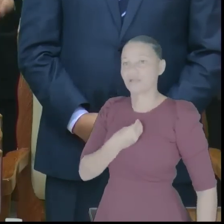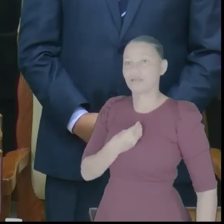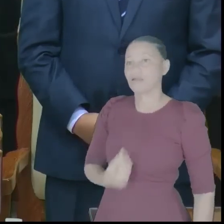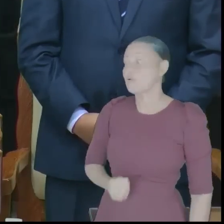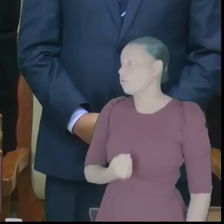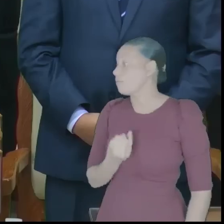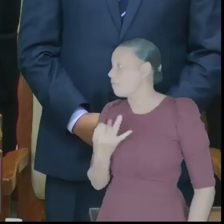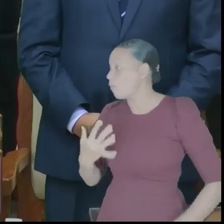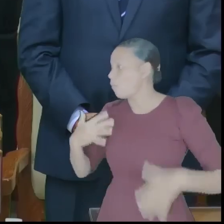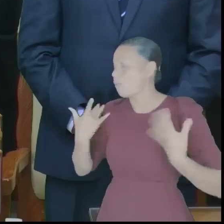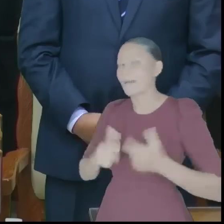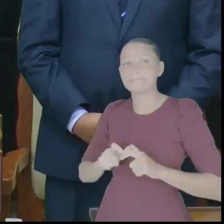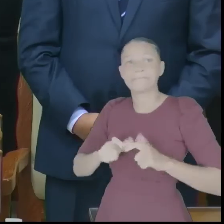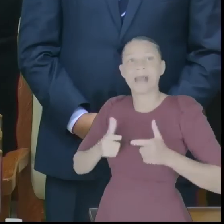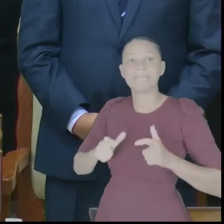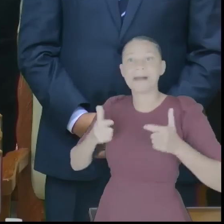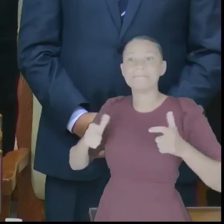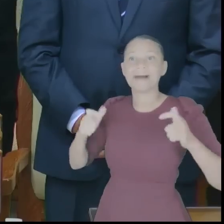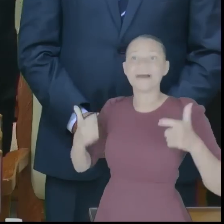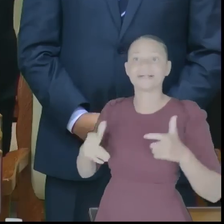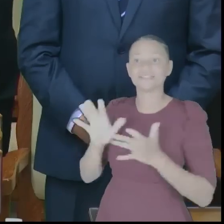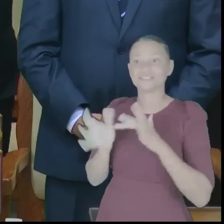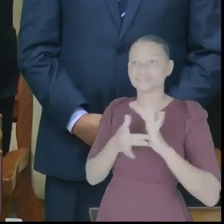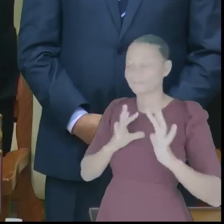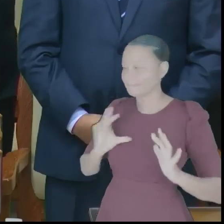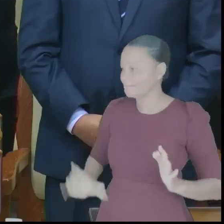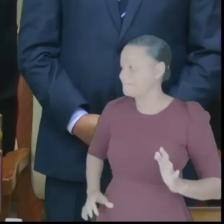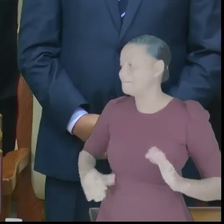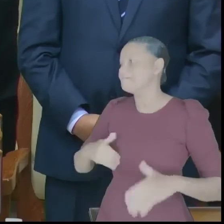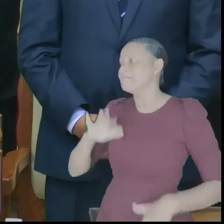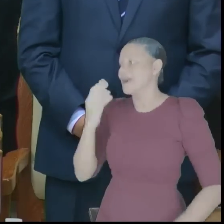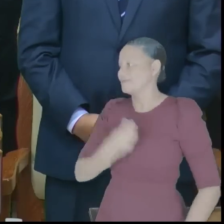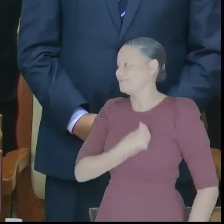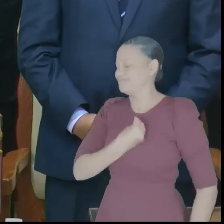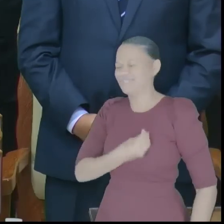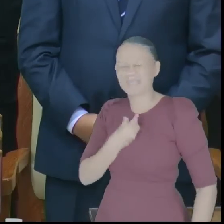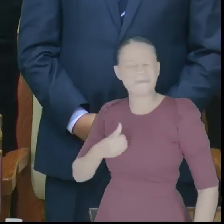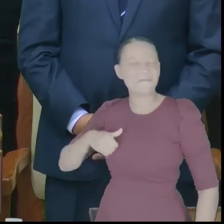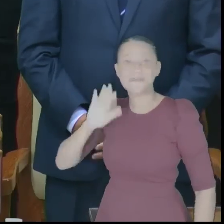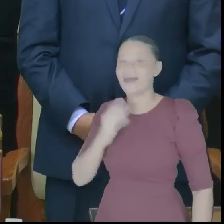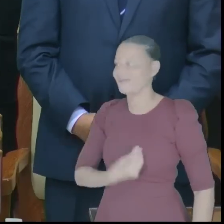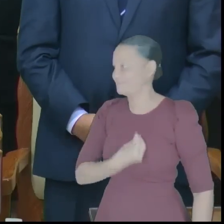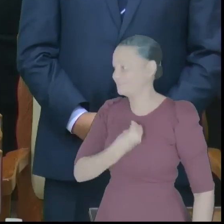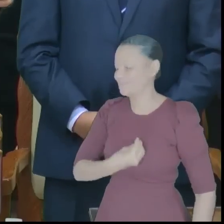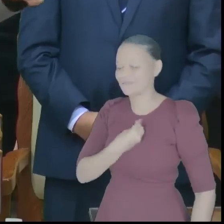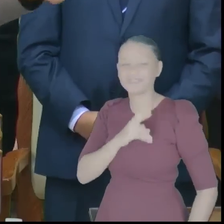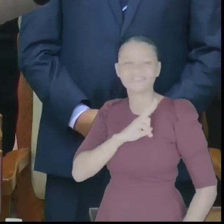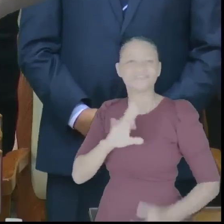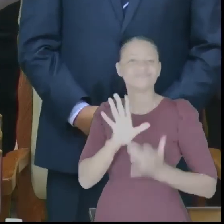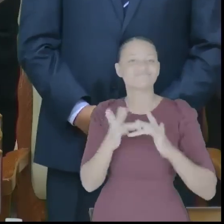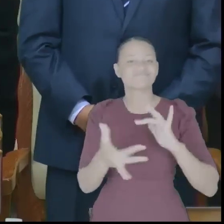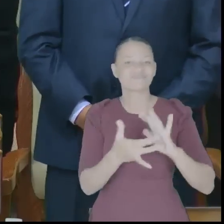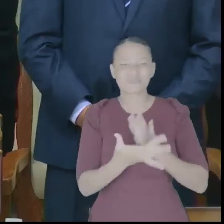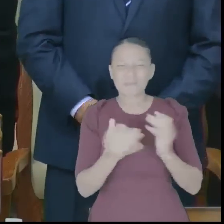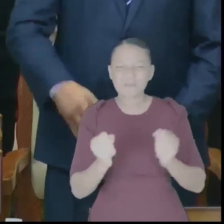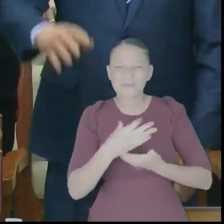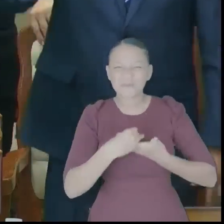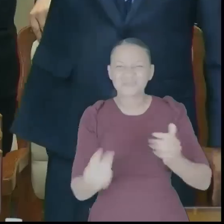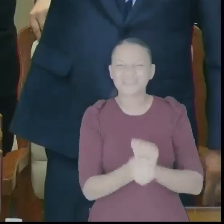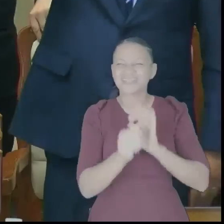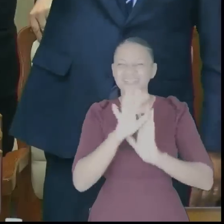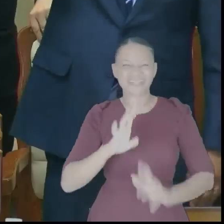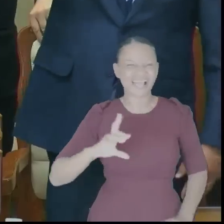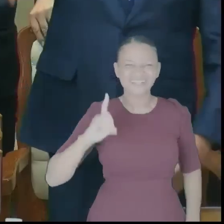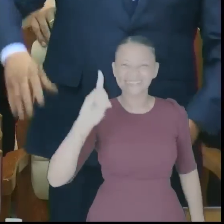Cristo, mais vida. Mais Cristo, mais vida. Em nome de Jesus. Quem pode dar um glória a